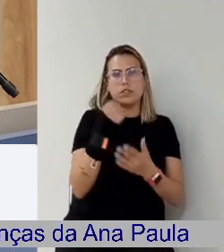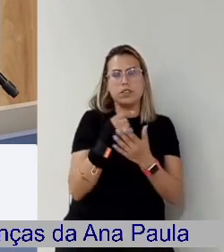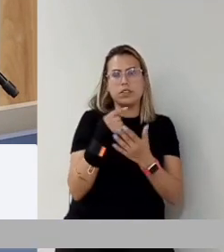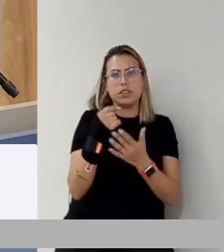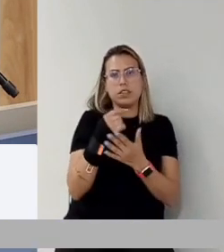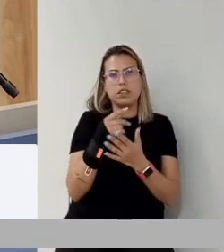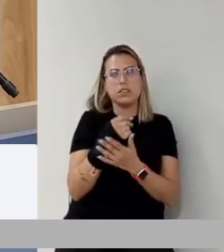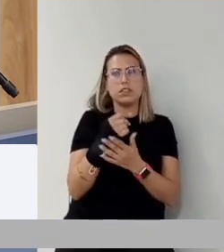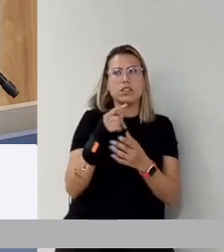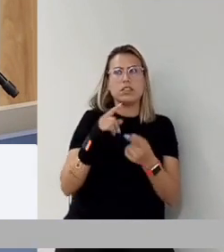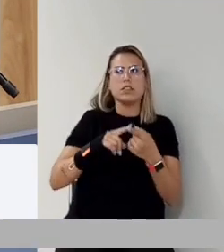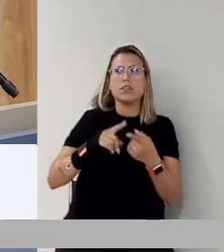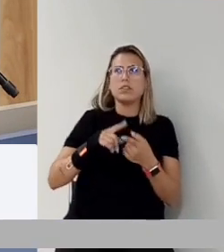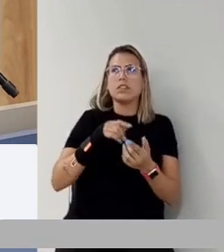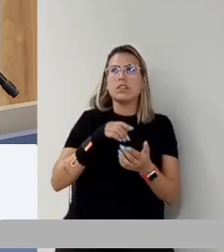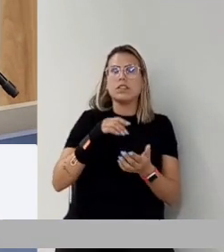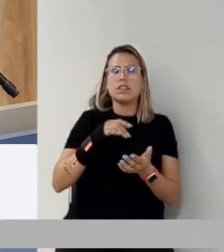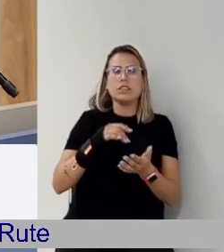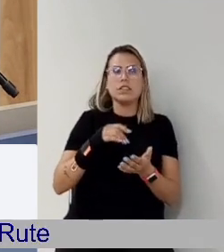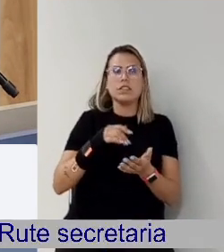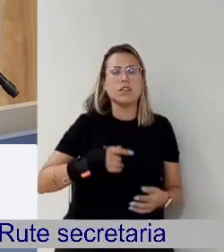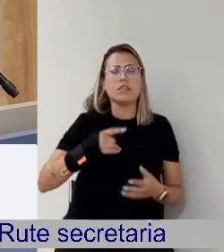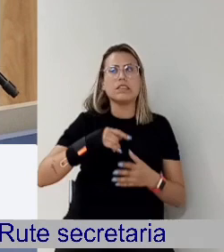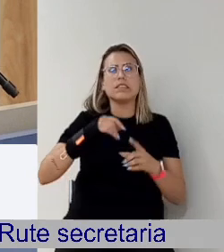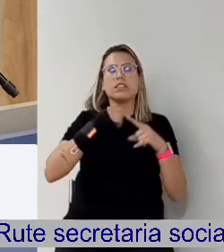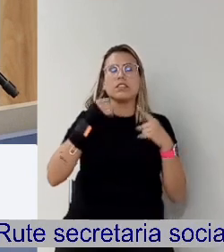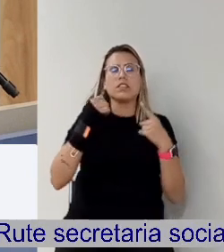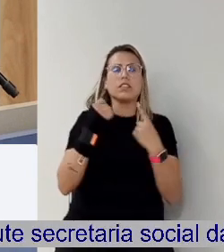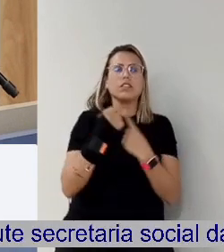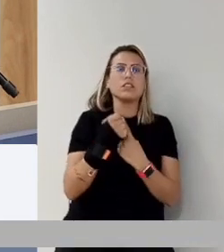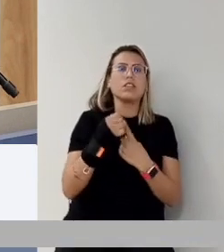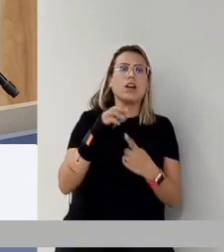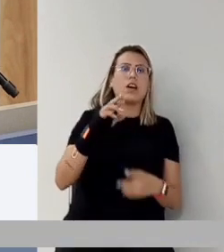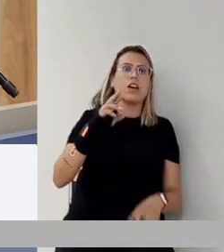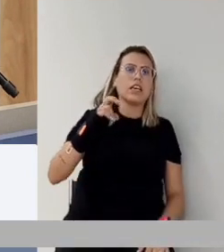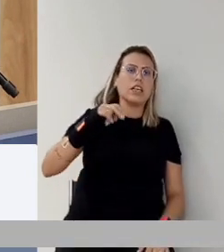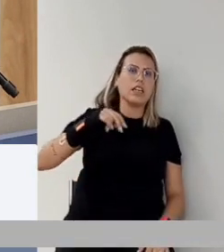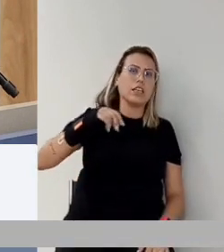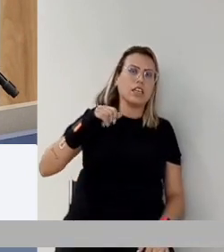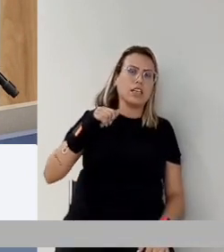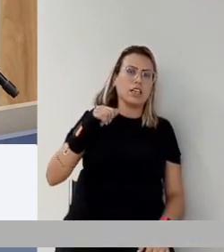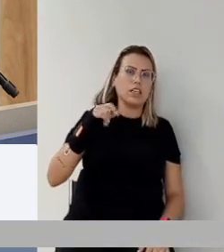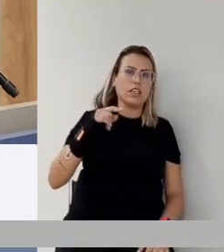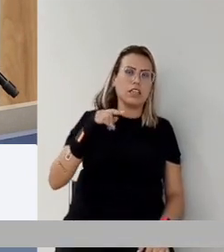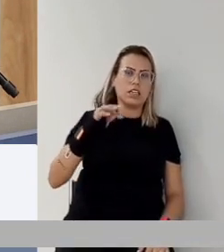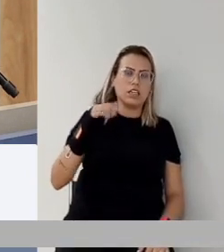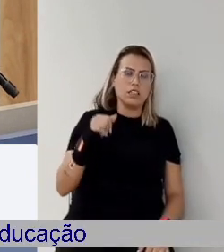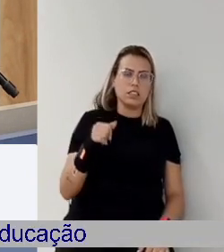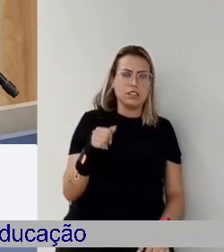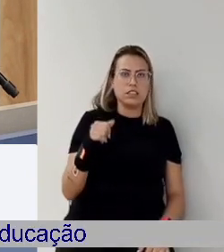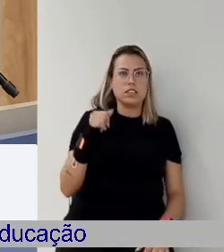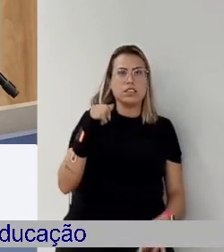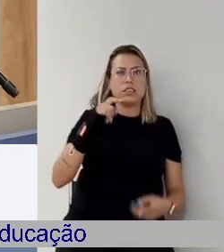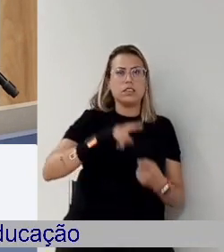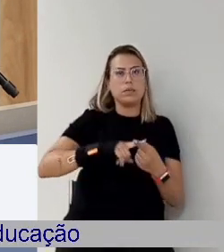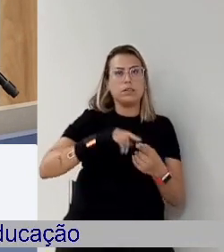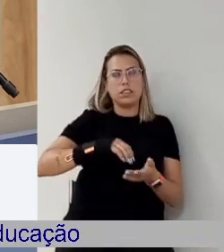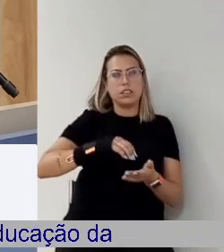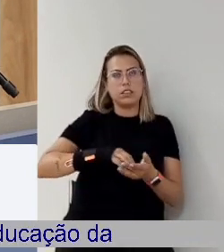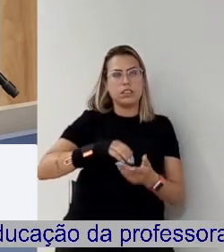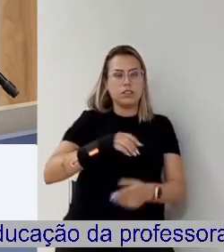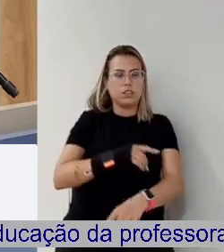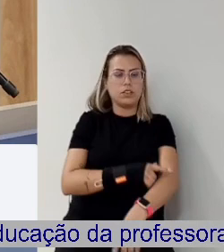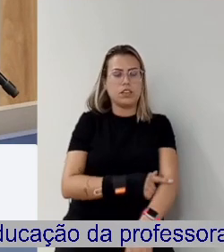Saúde da secretária Rute Secretaria de Assistência Social da secretária Renata secretaria de educação da professora